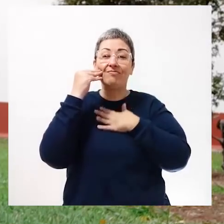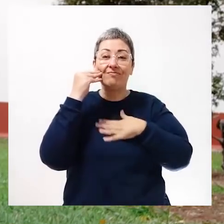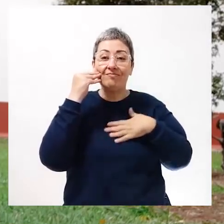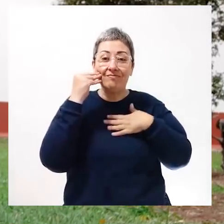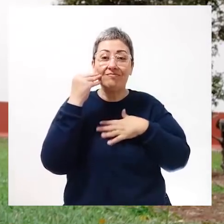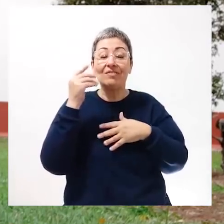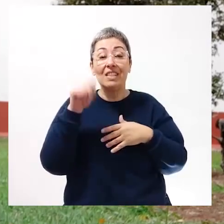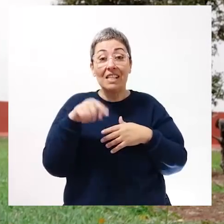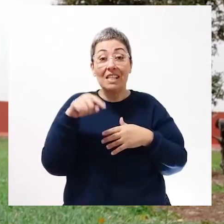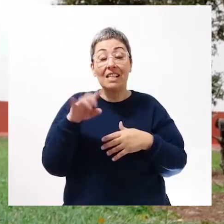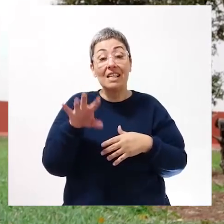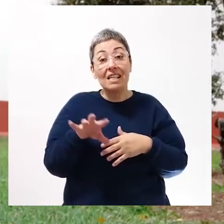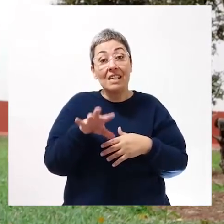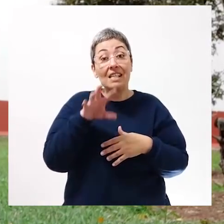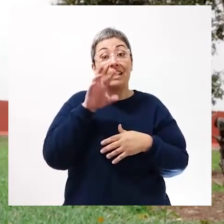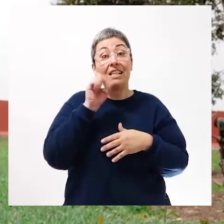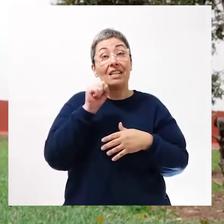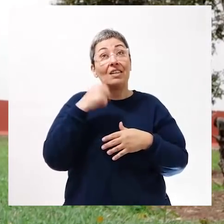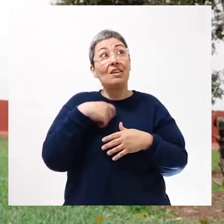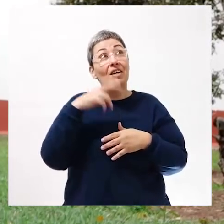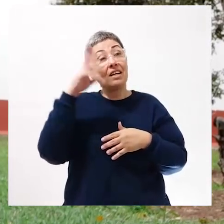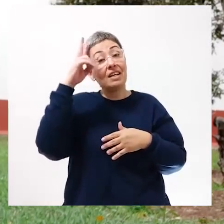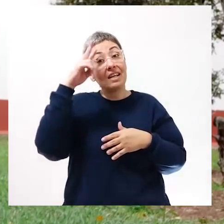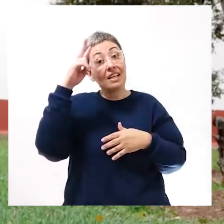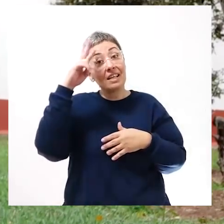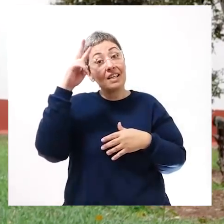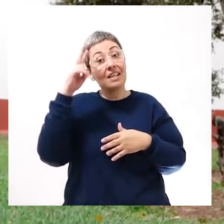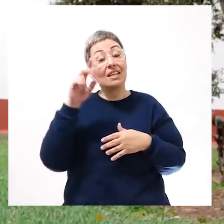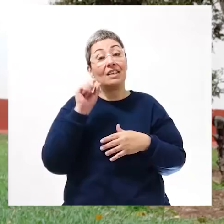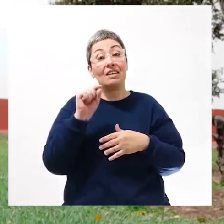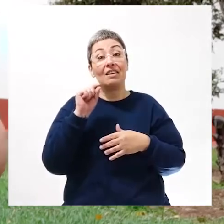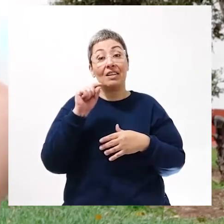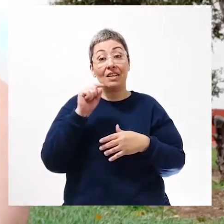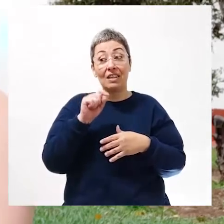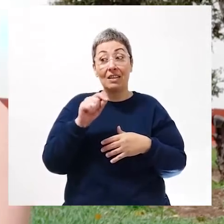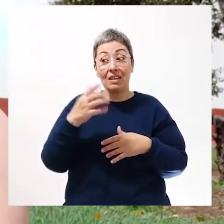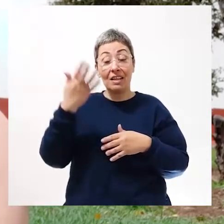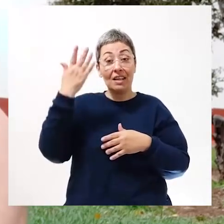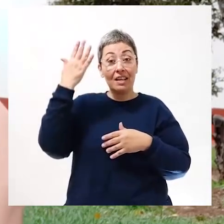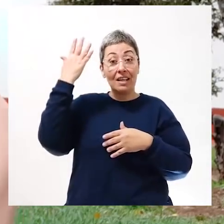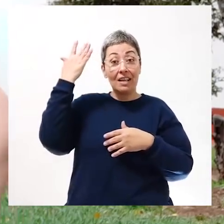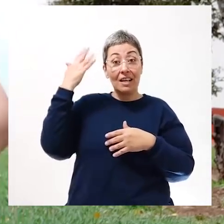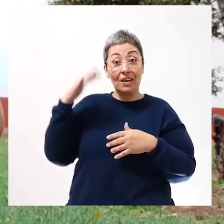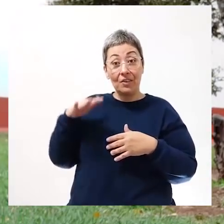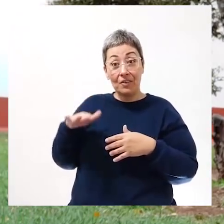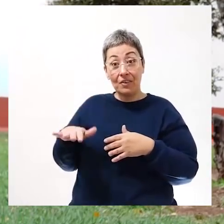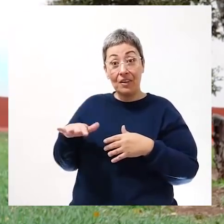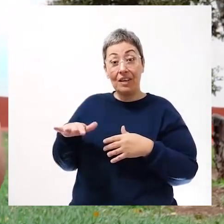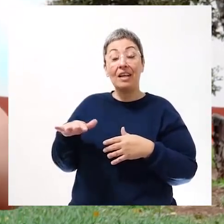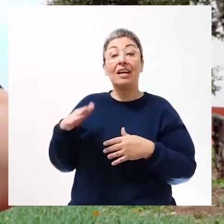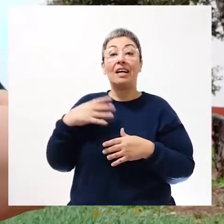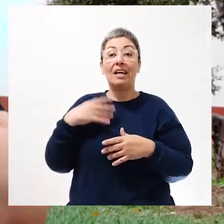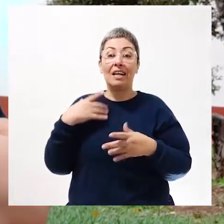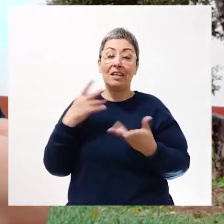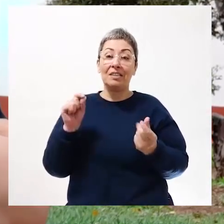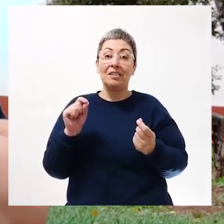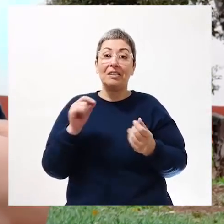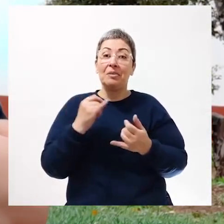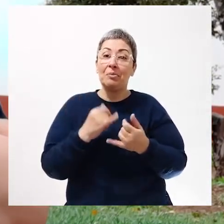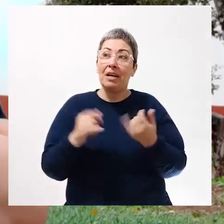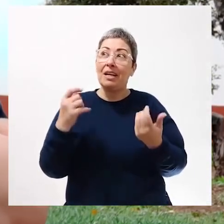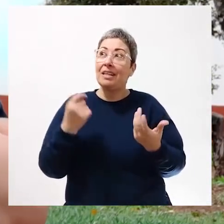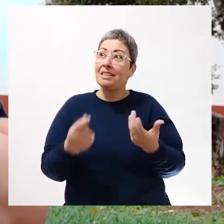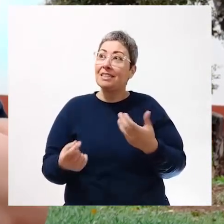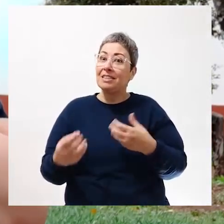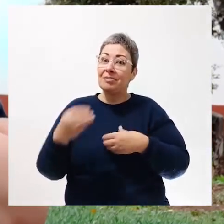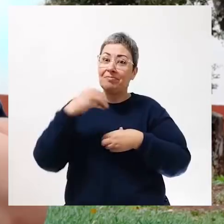Que cheirinho gostoso. E esse cheirinho me levou à minha infância, que acordou naquele